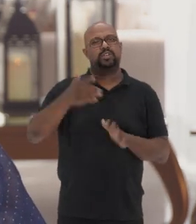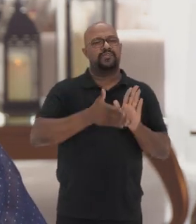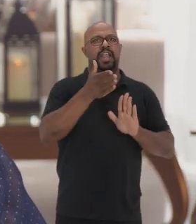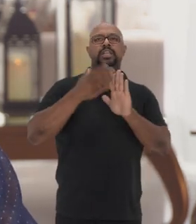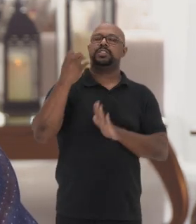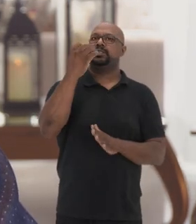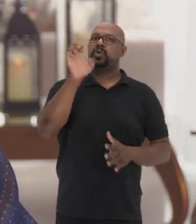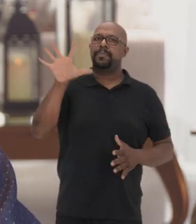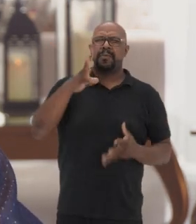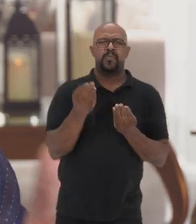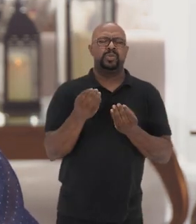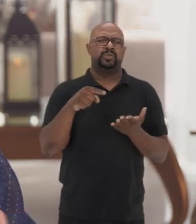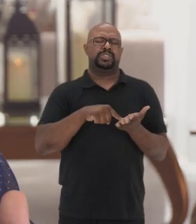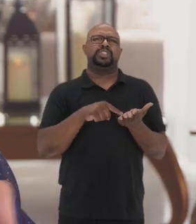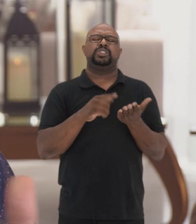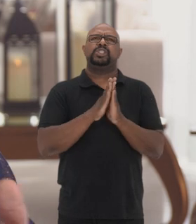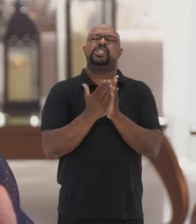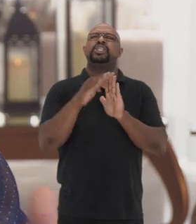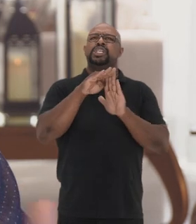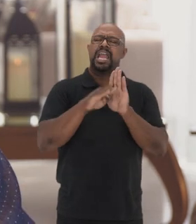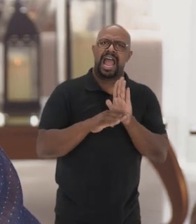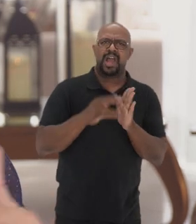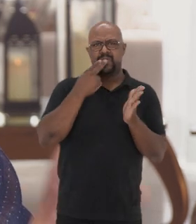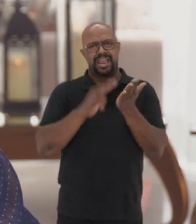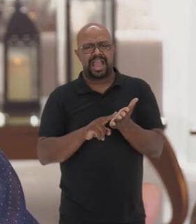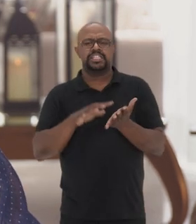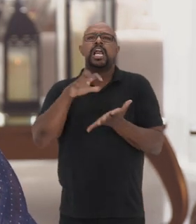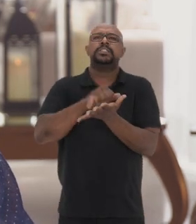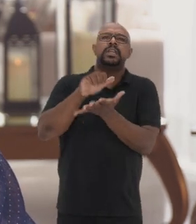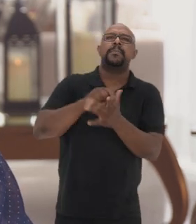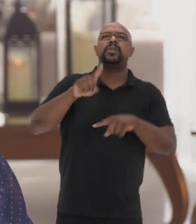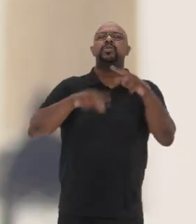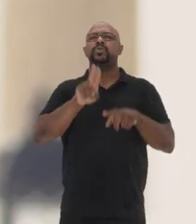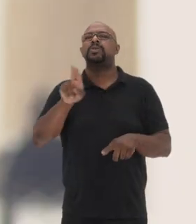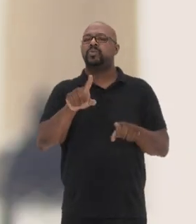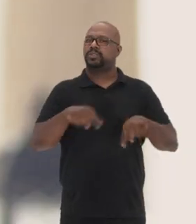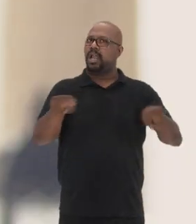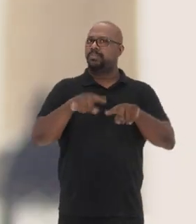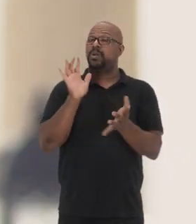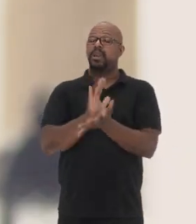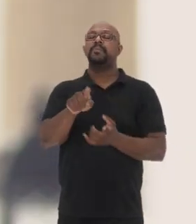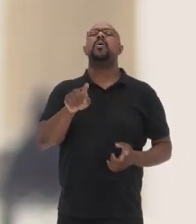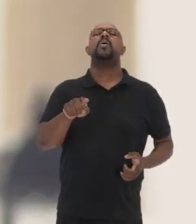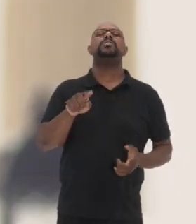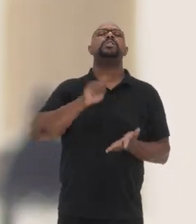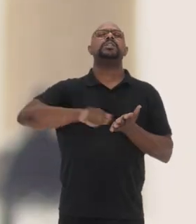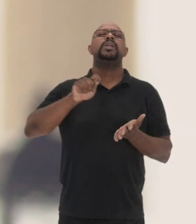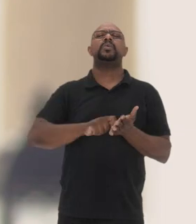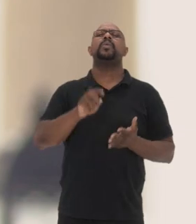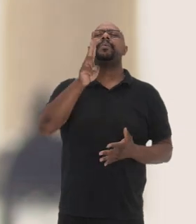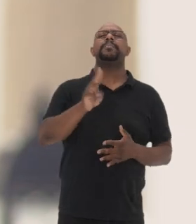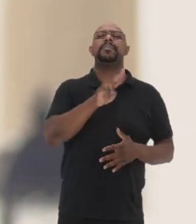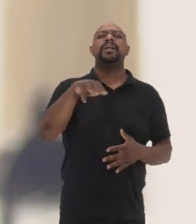muitos diários e cartas registraram alguns instrumentos usados pelas tribos na época como por exemplo nos escritos do Padre